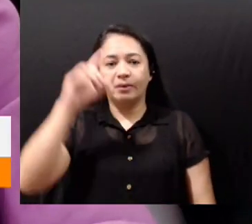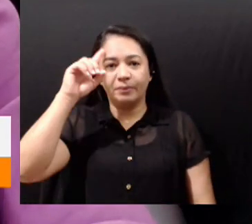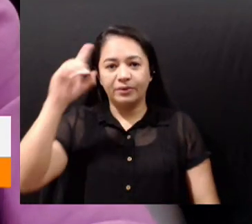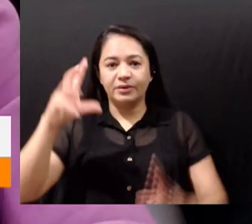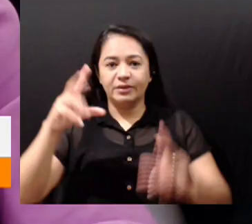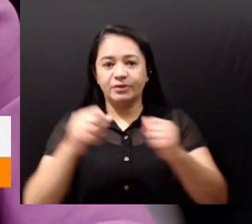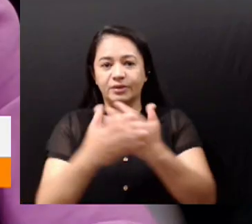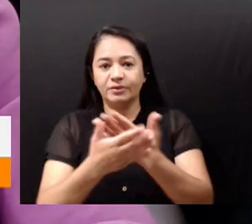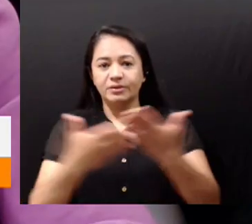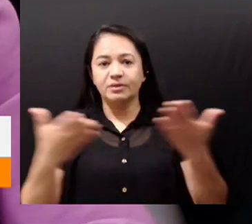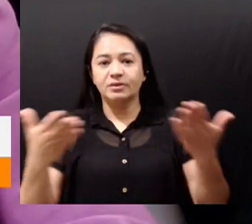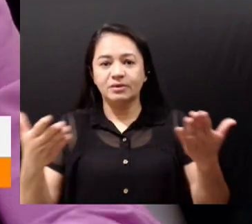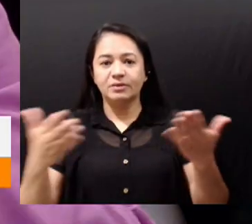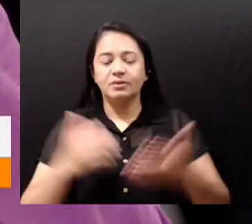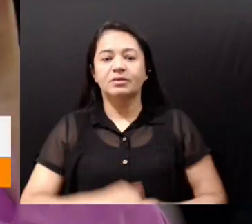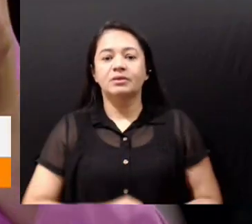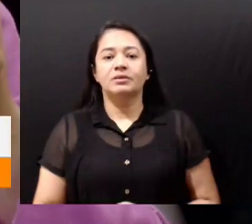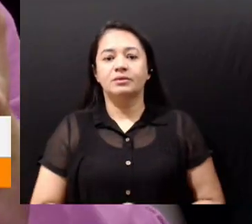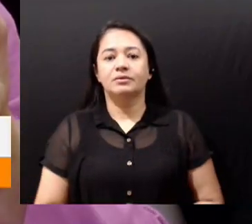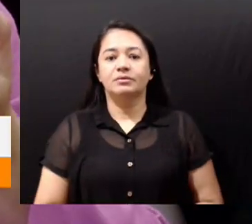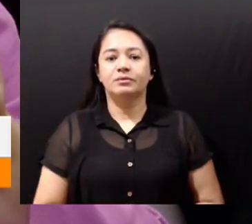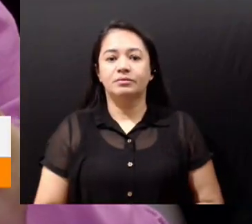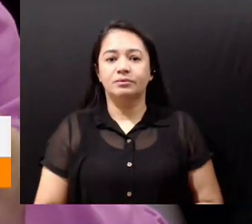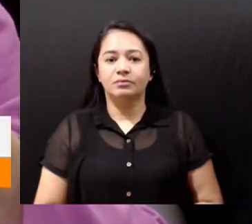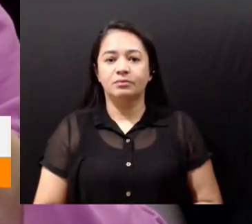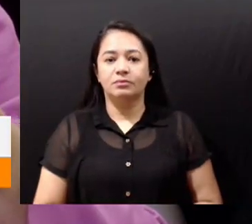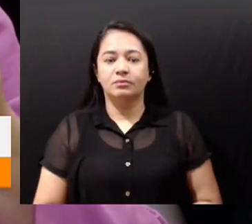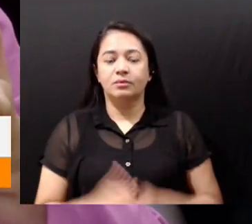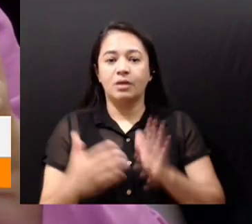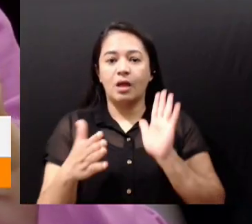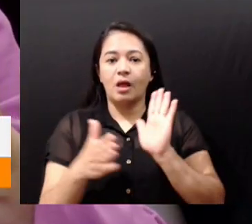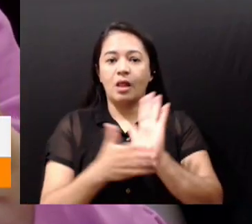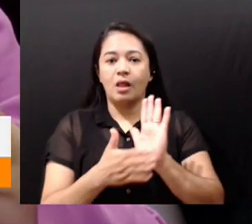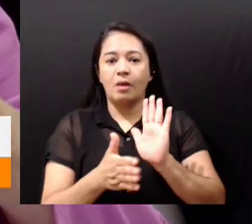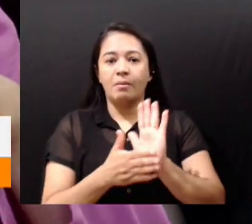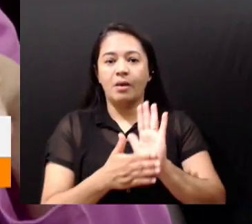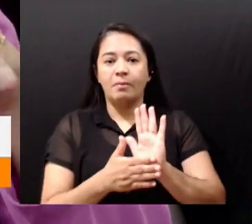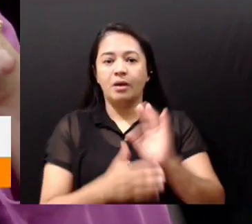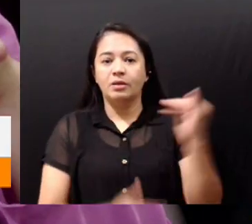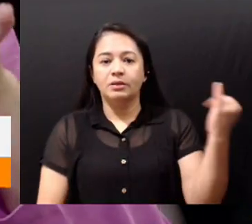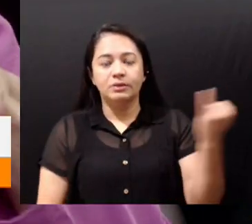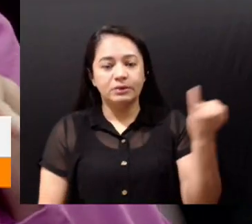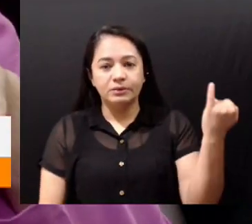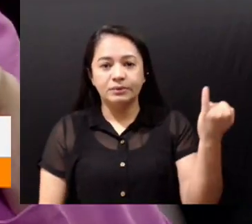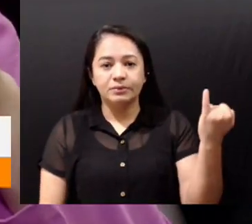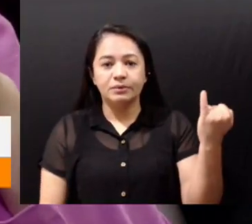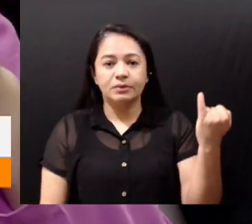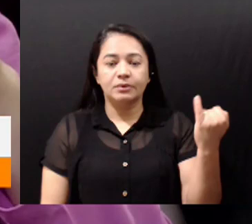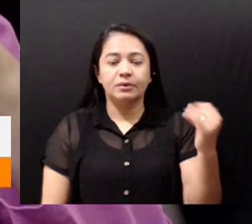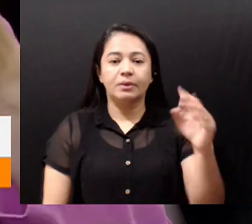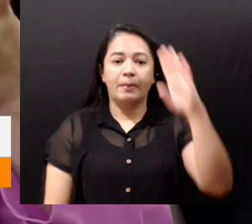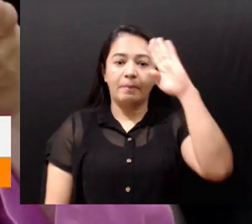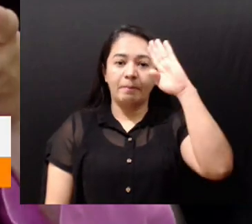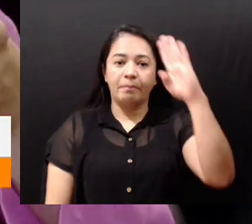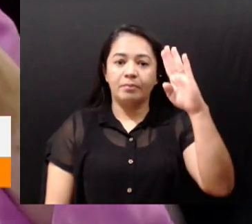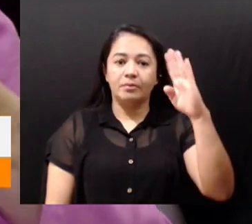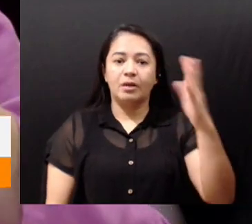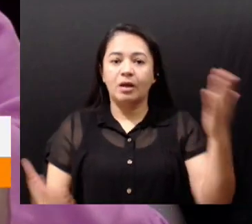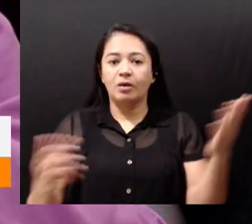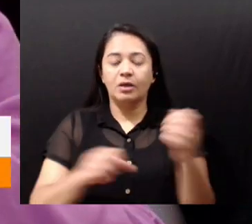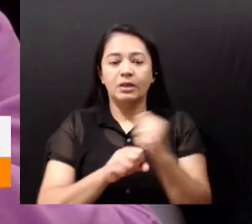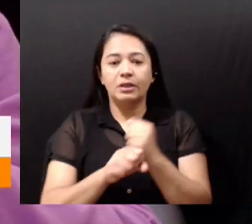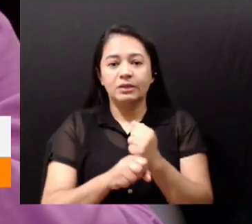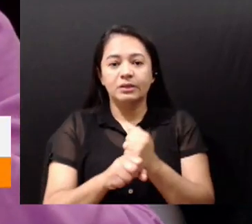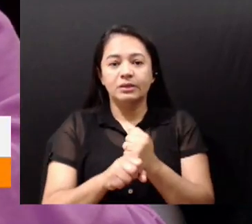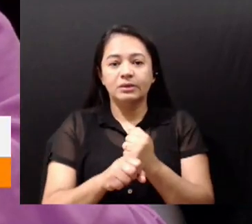casa. É uma pauta muito interessante, né? Muito importante, principalmente esse ano que a gente tem